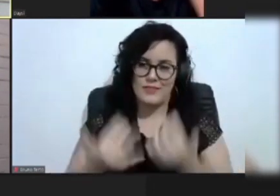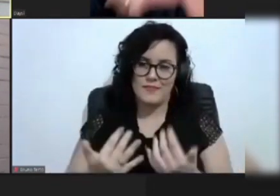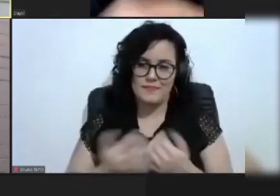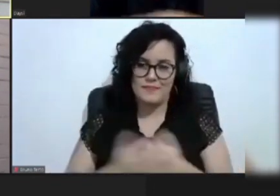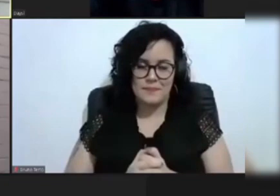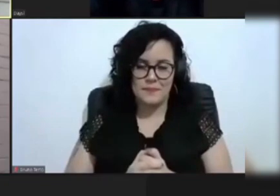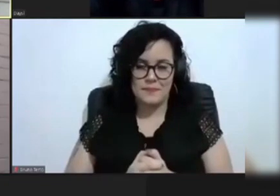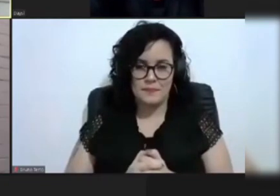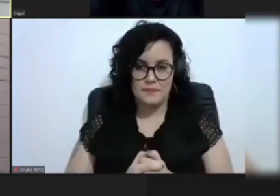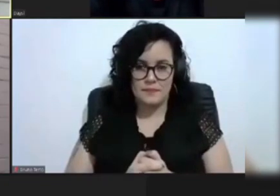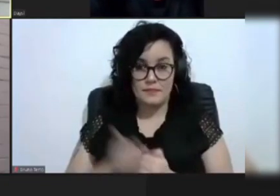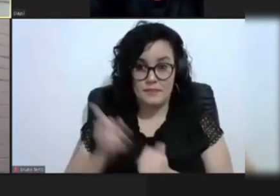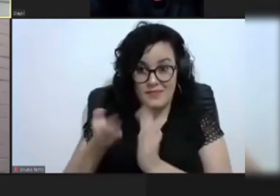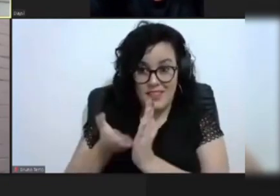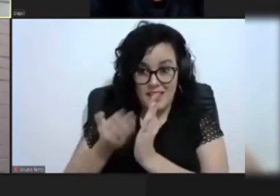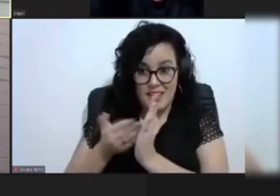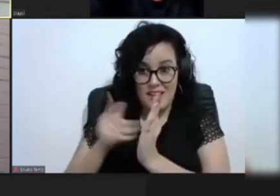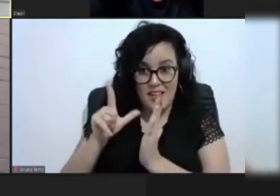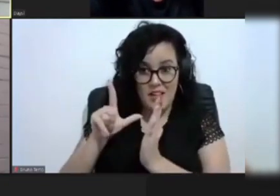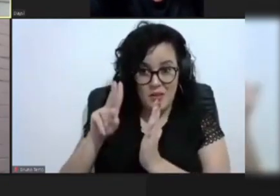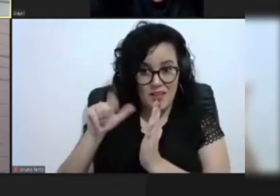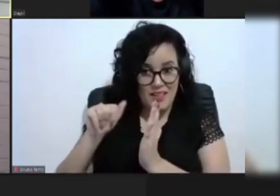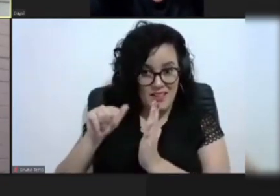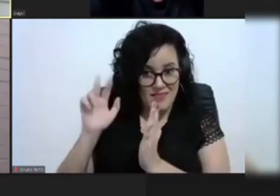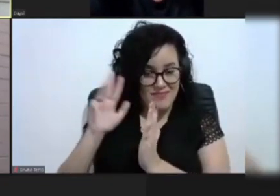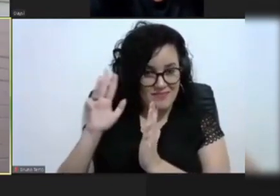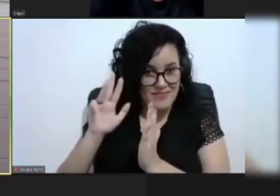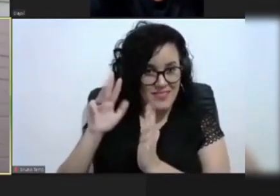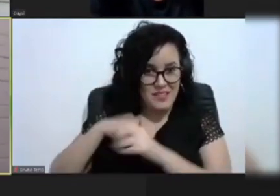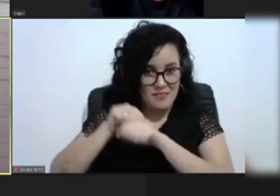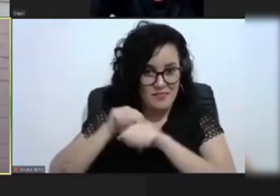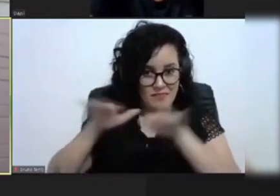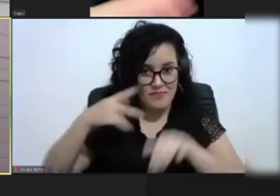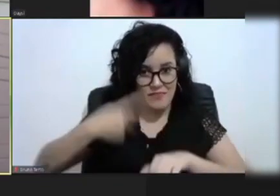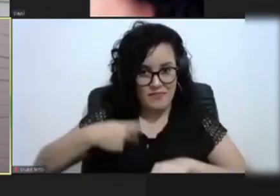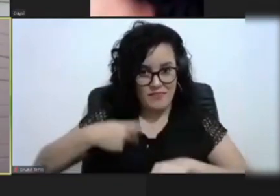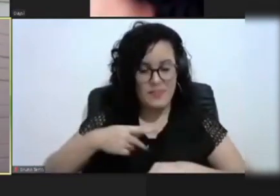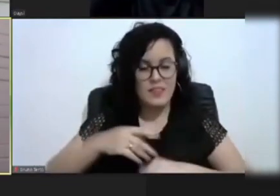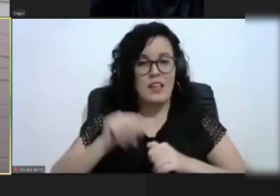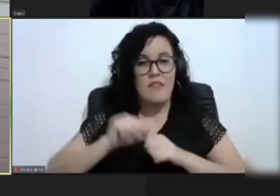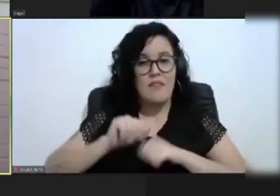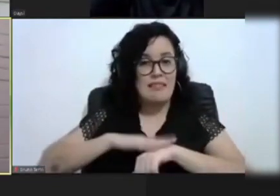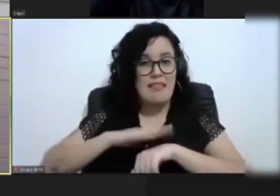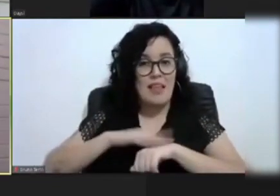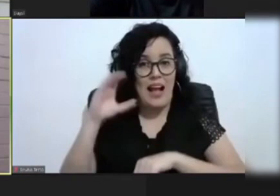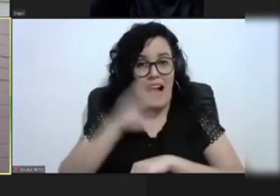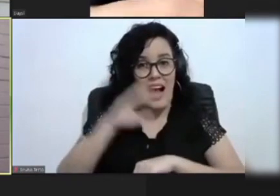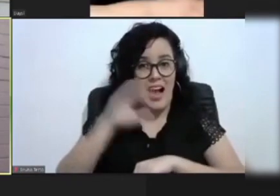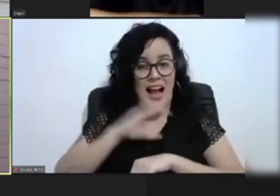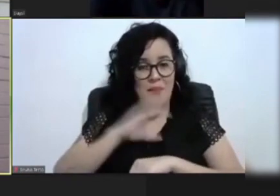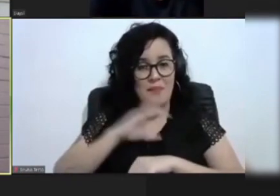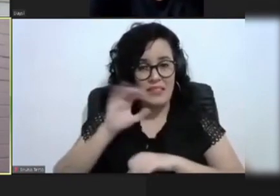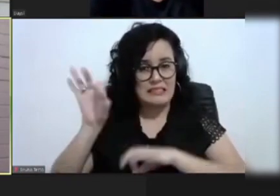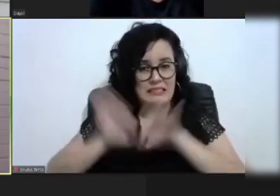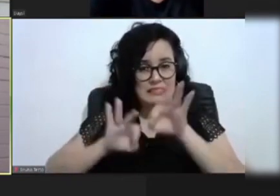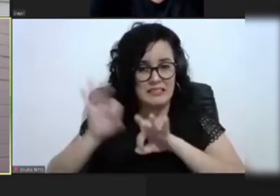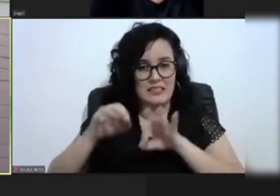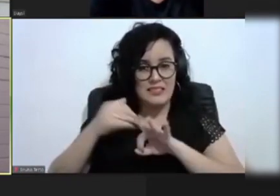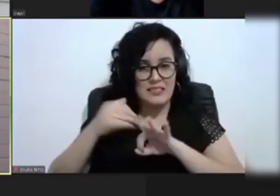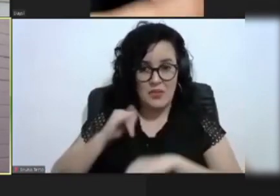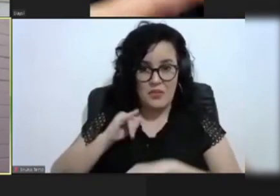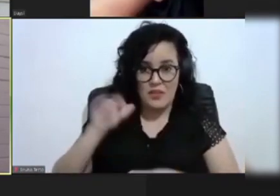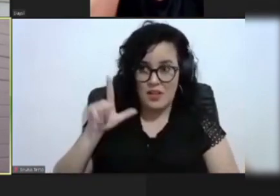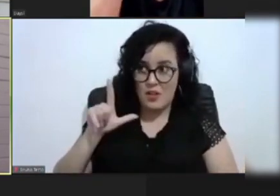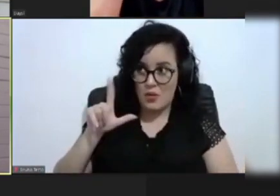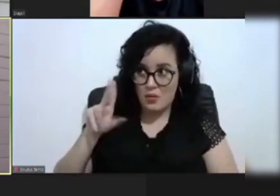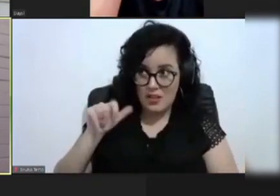Esse livro do Lula que a gente lançou foi um livro que a Boitempo fez em tempo recorde, porque eu propus para ele, sabendo que